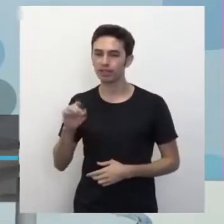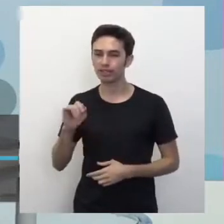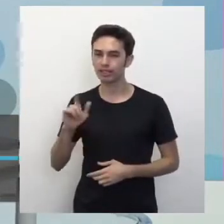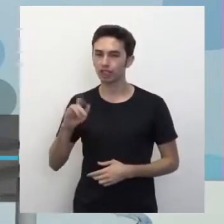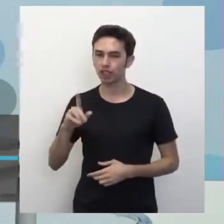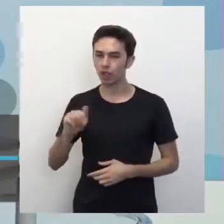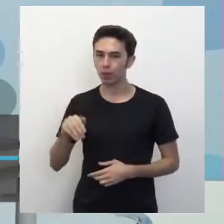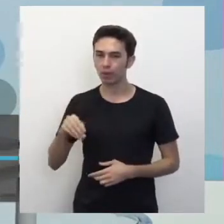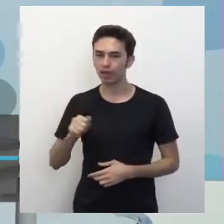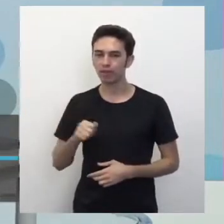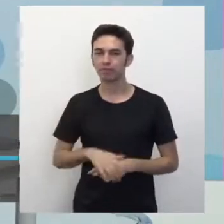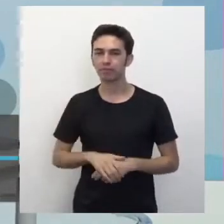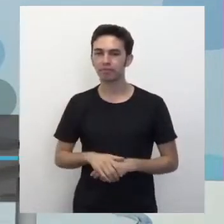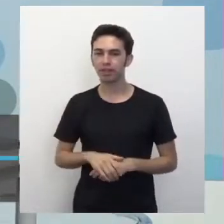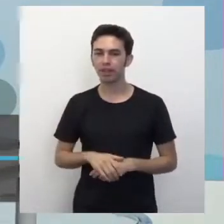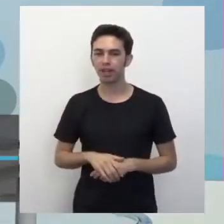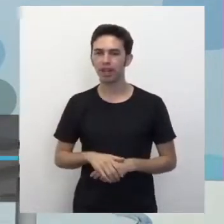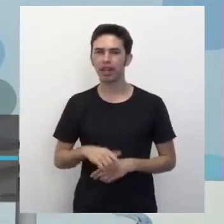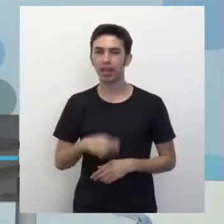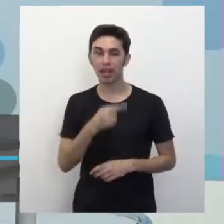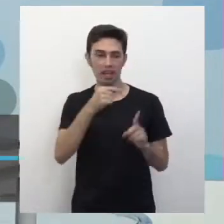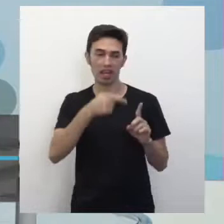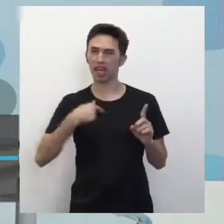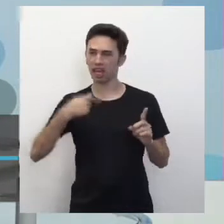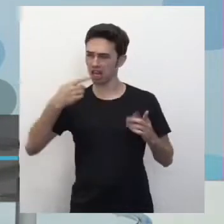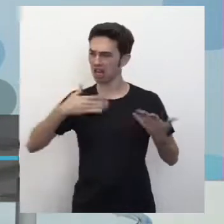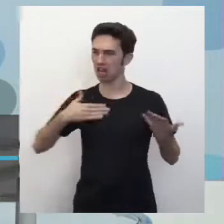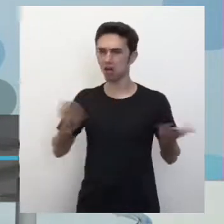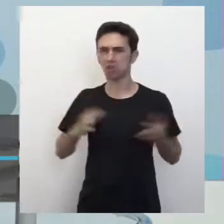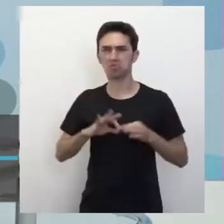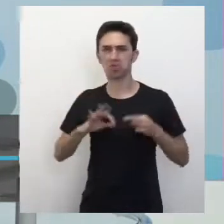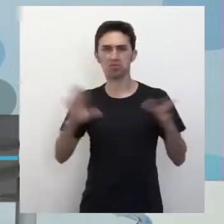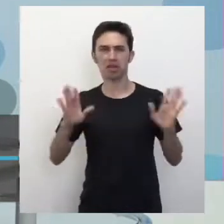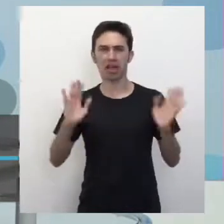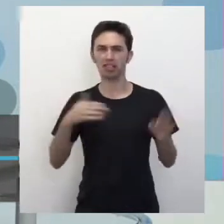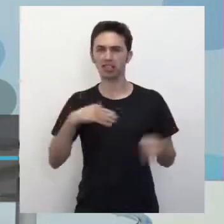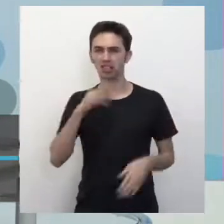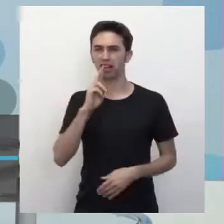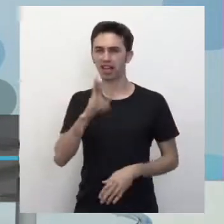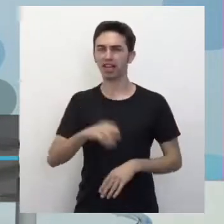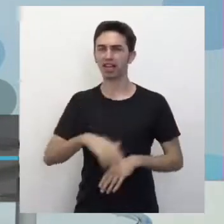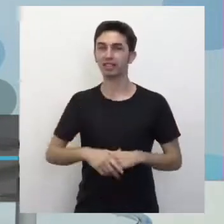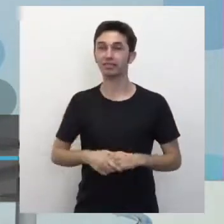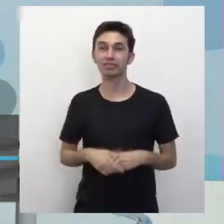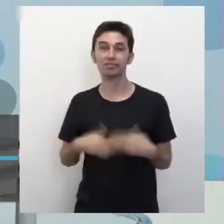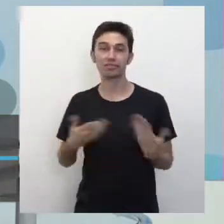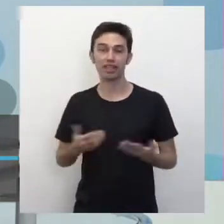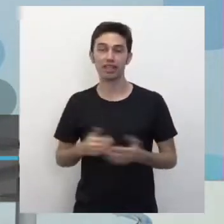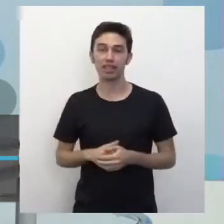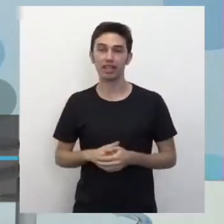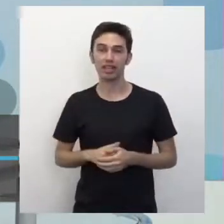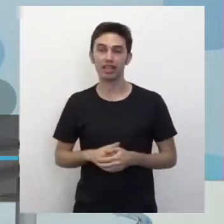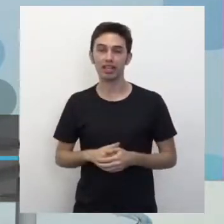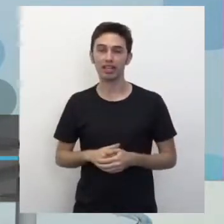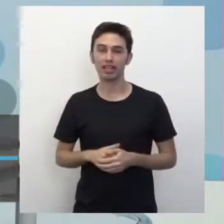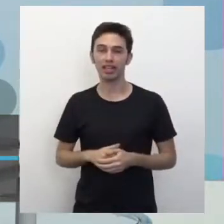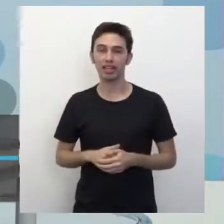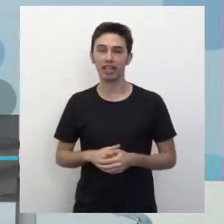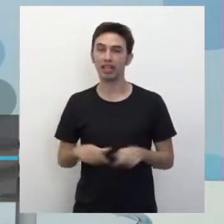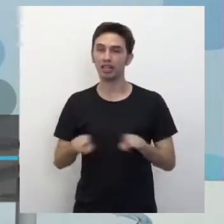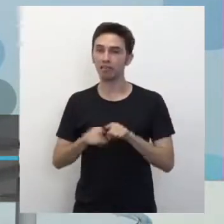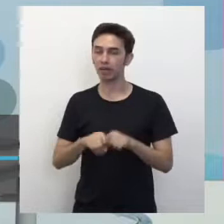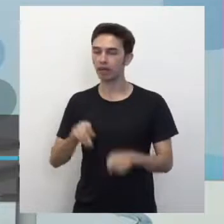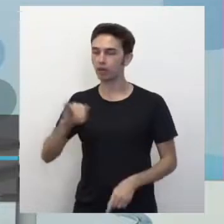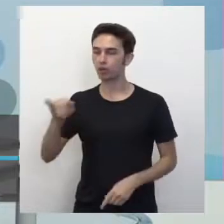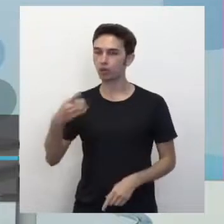ele é livre, né? Então ele já se colocou como esse exemplo de liberdade, né? E tanto os alunos do professor João